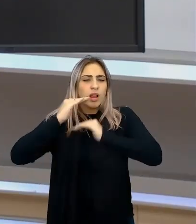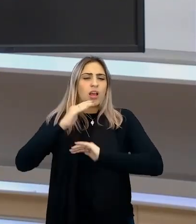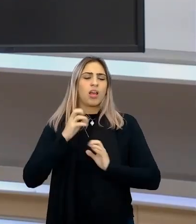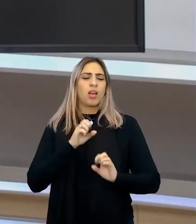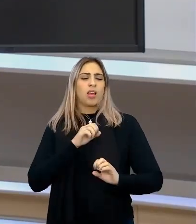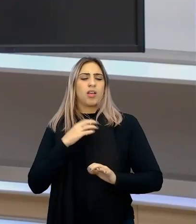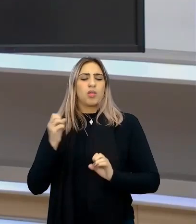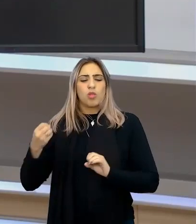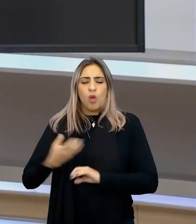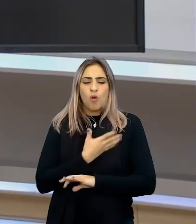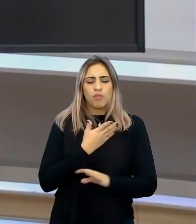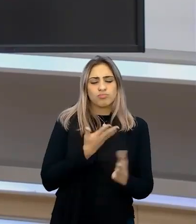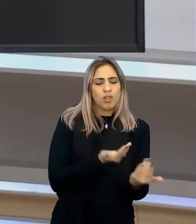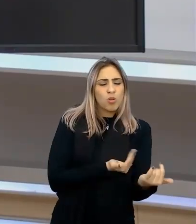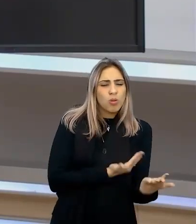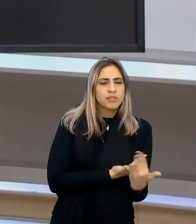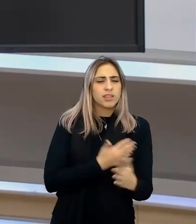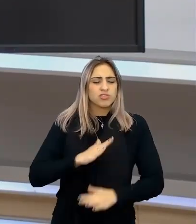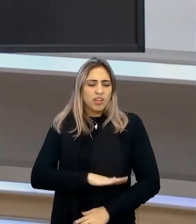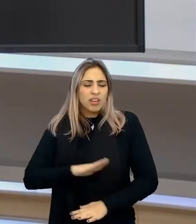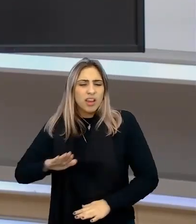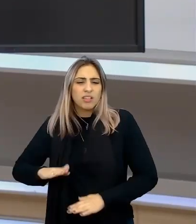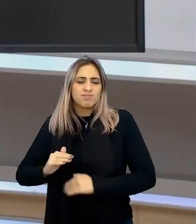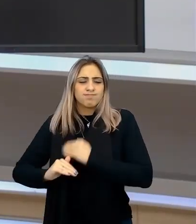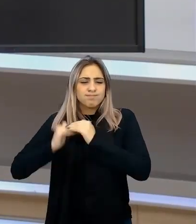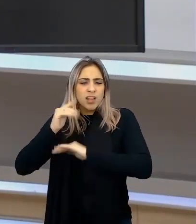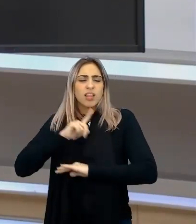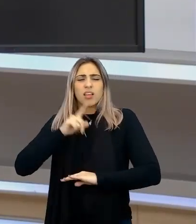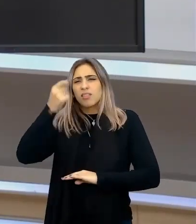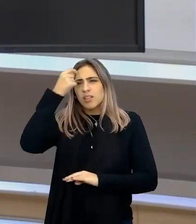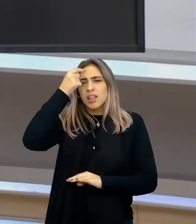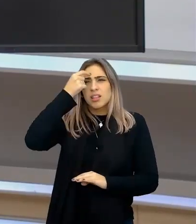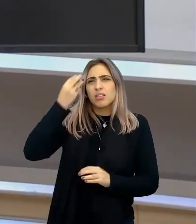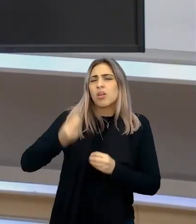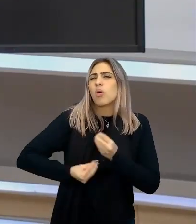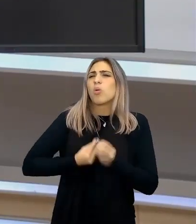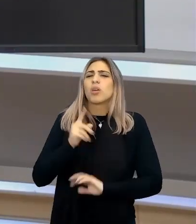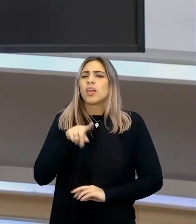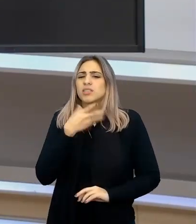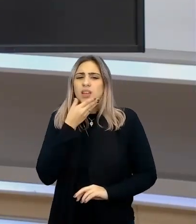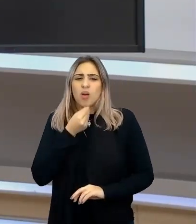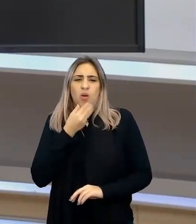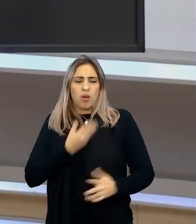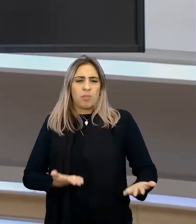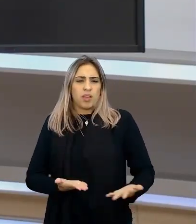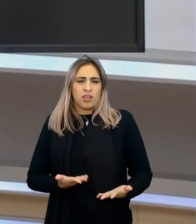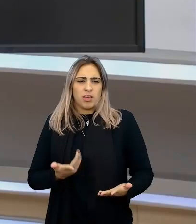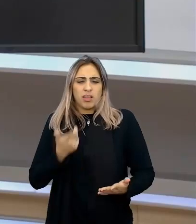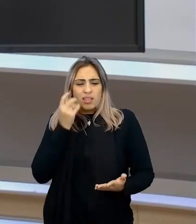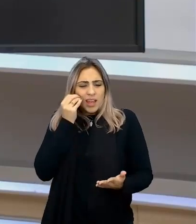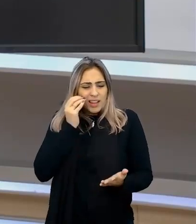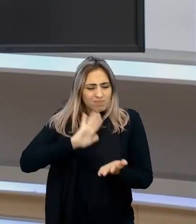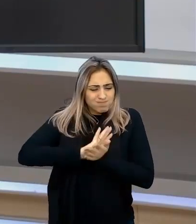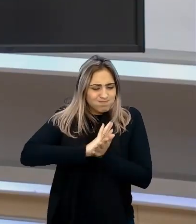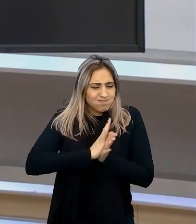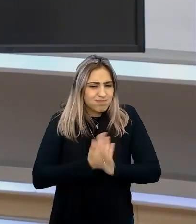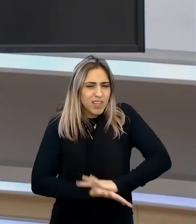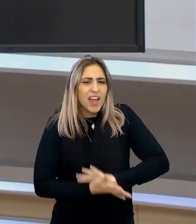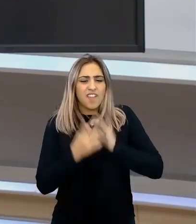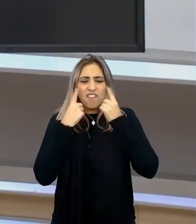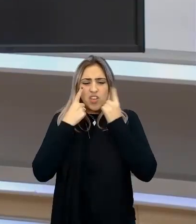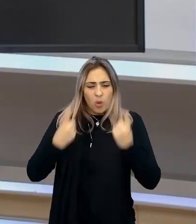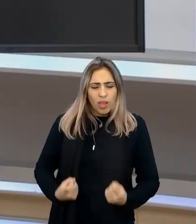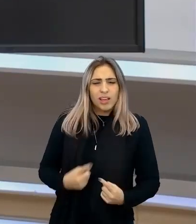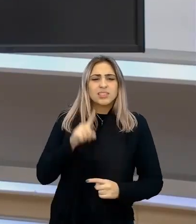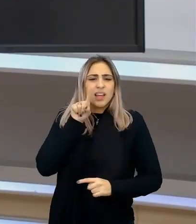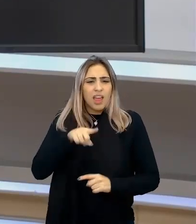nova geração, a gente pode desconstruir esse entendimento do que é ser homem, desconstruir essa ideia de que ser violento tem